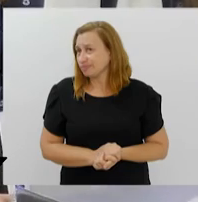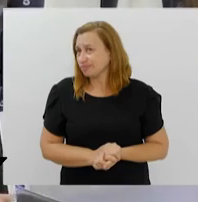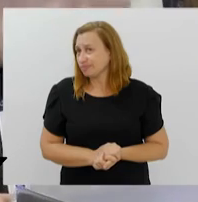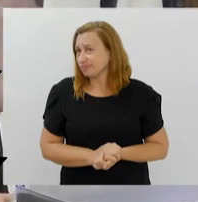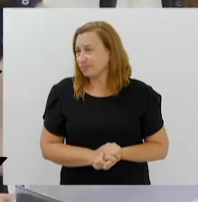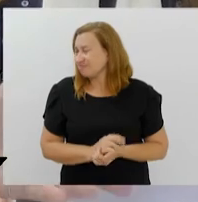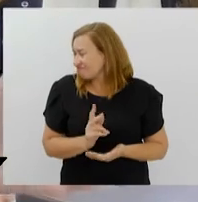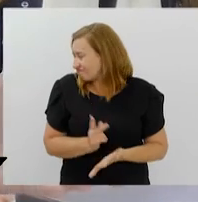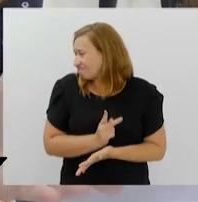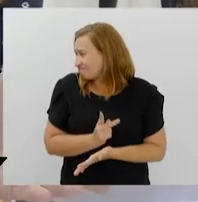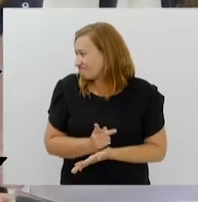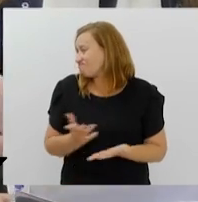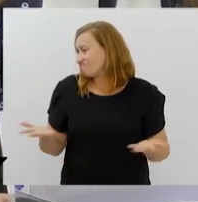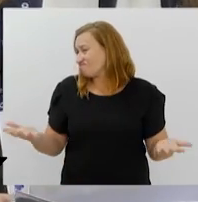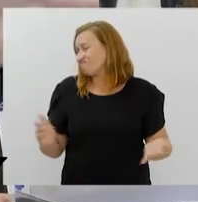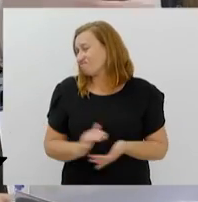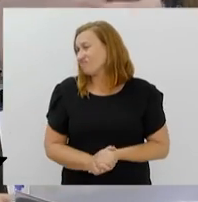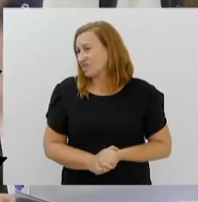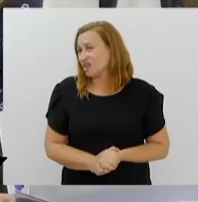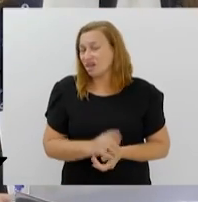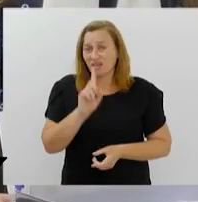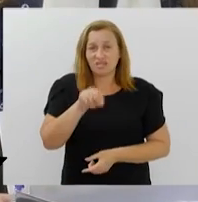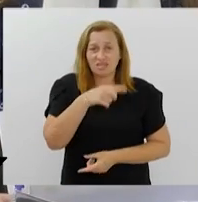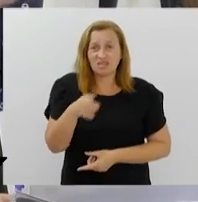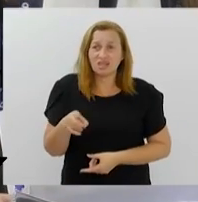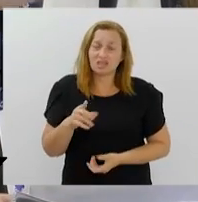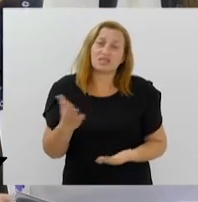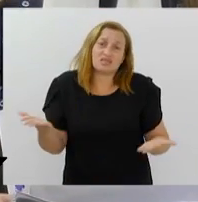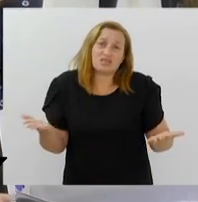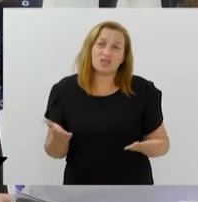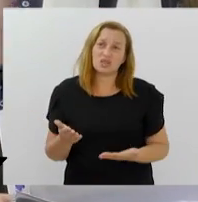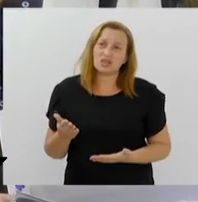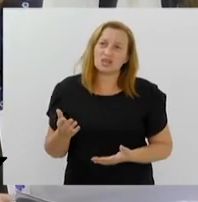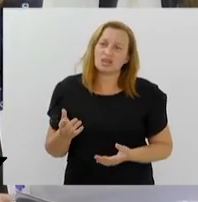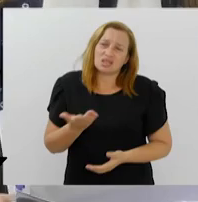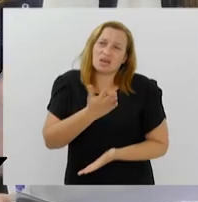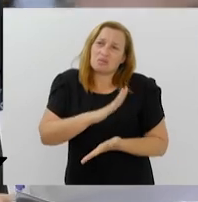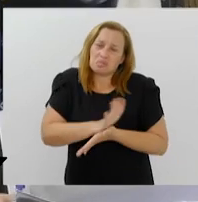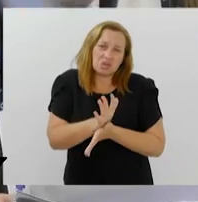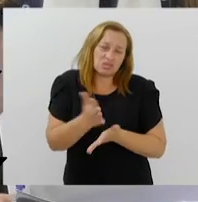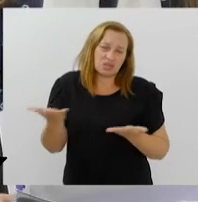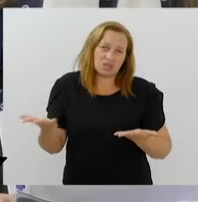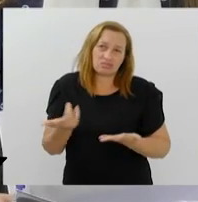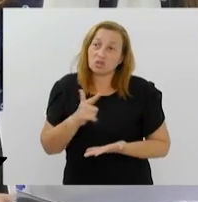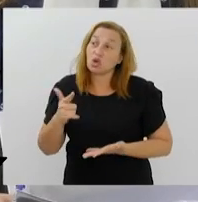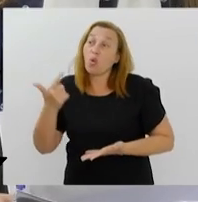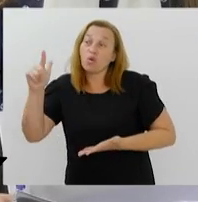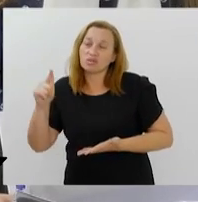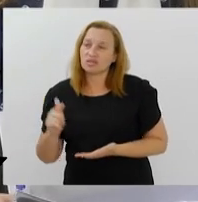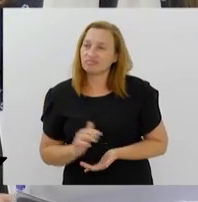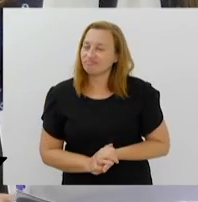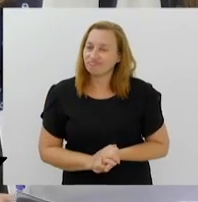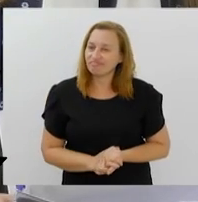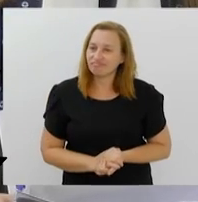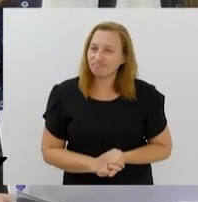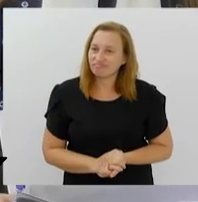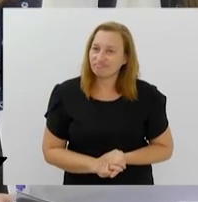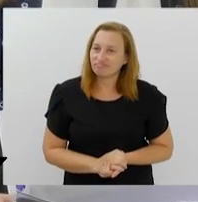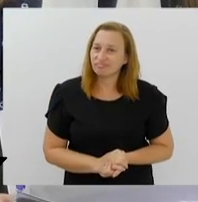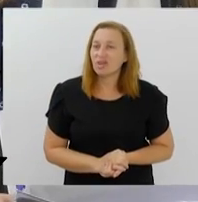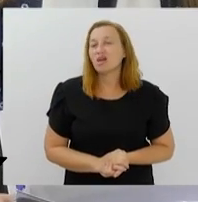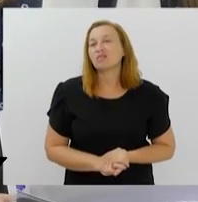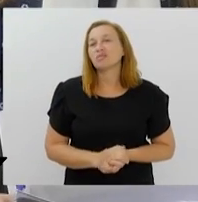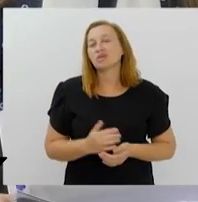imoralidade tem acontecido de cancelamento unilateral isso é discriminação não tem outra palavra para isso queria por favor que você nos dissesse como é que